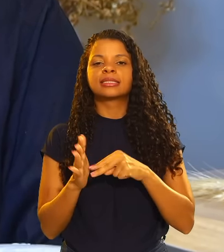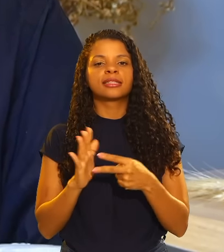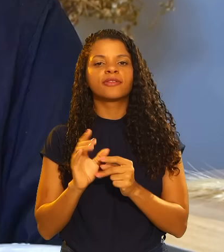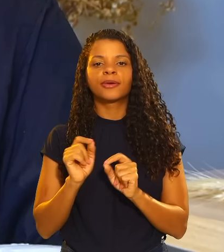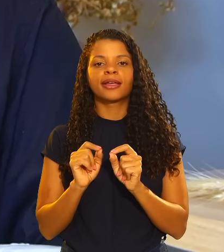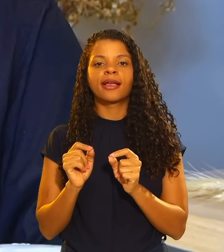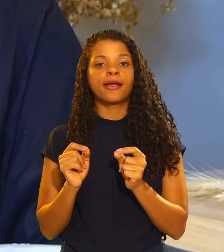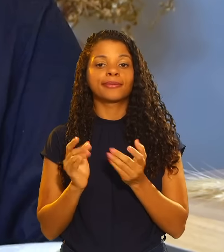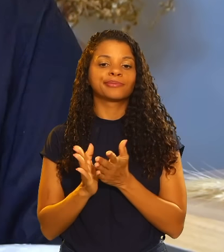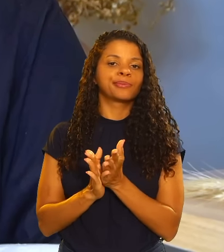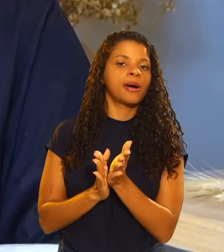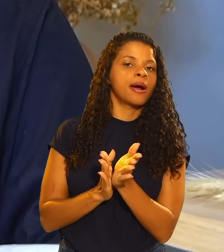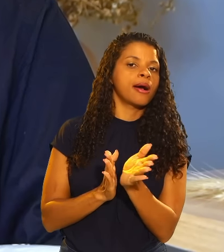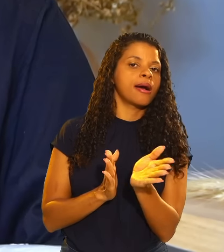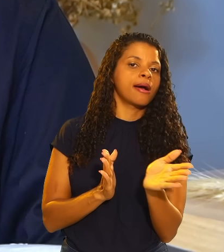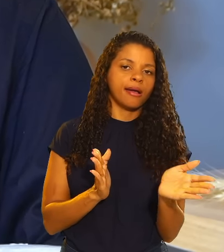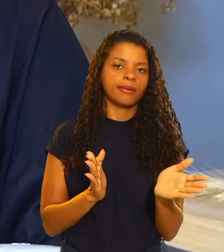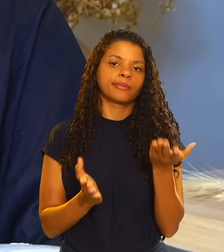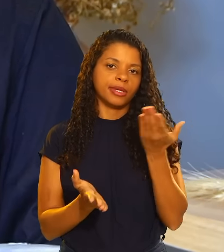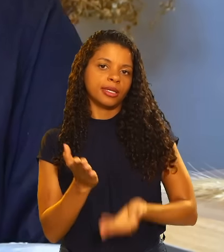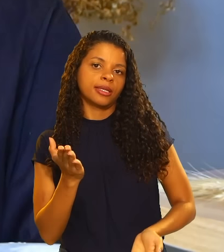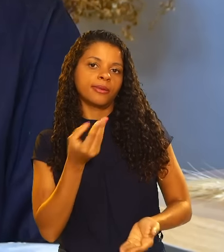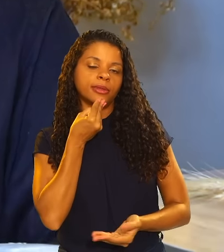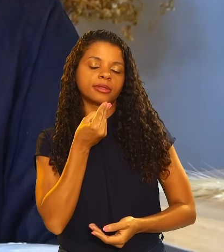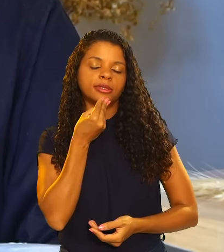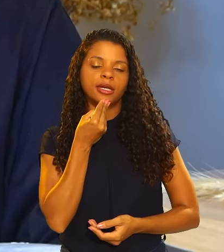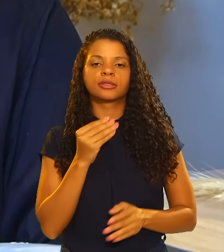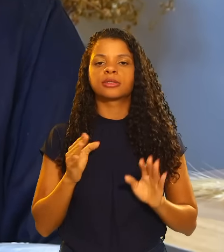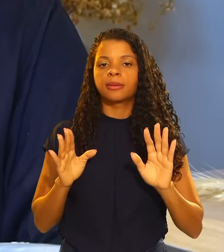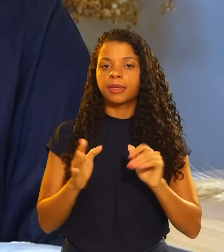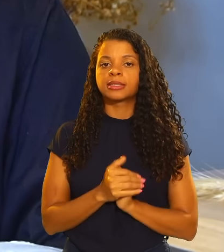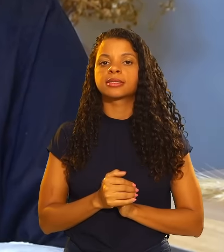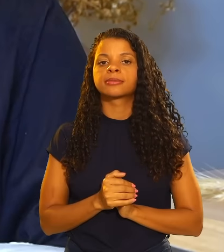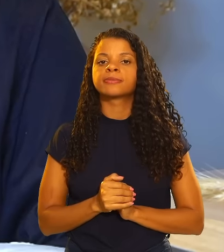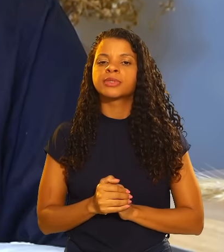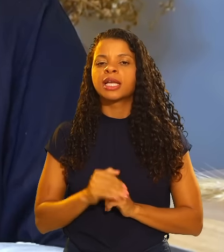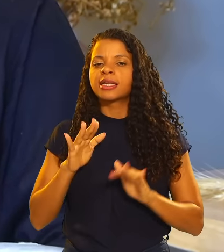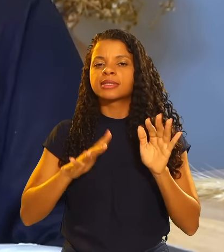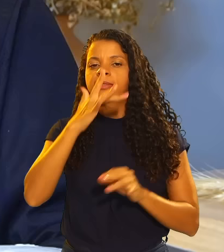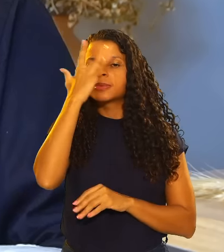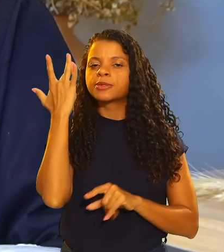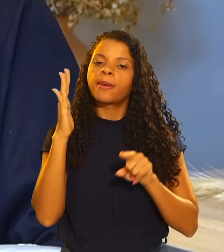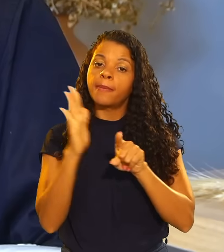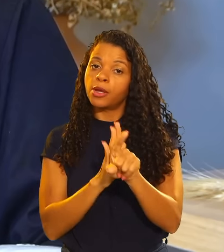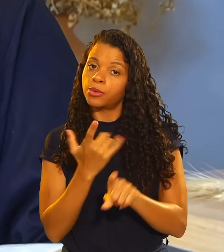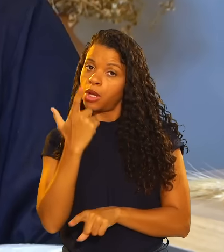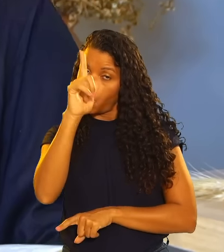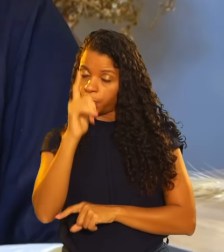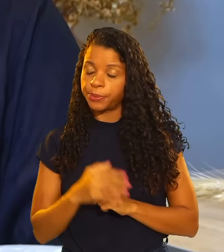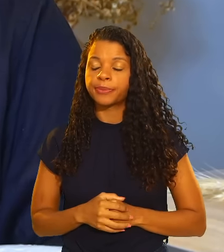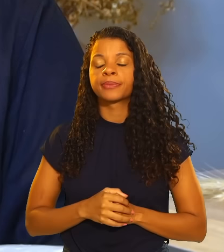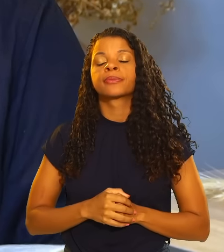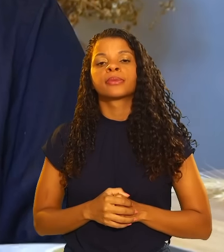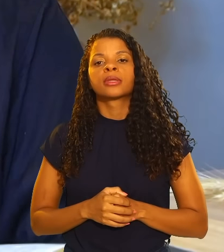Mas junto dessa pergunta, normalmente as pessoas fazem assim, uma outra, né? E aí, como é que eu sei se